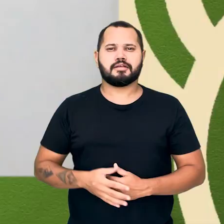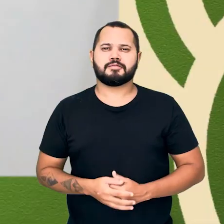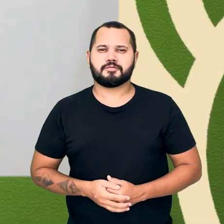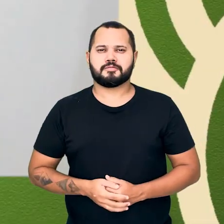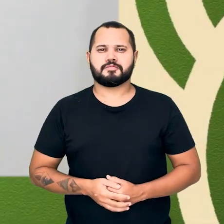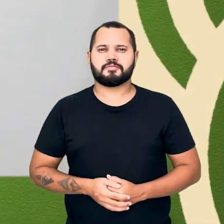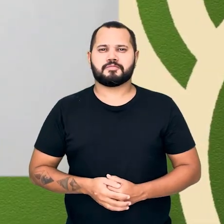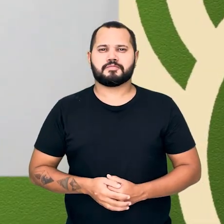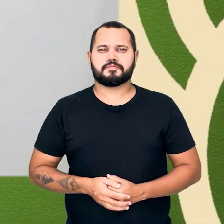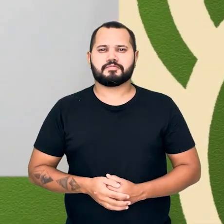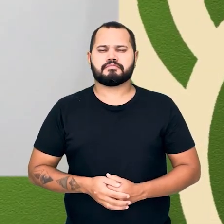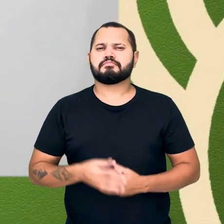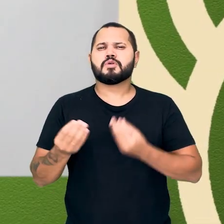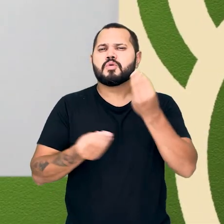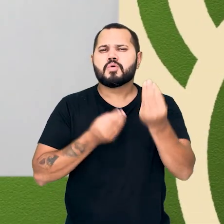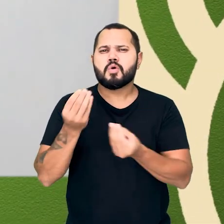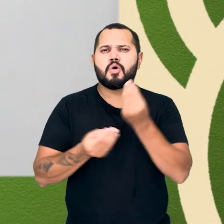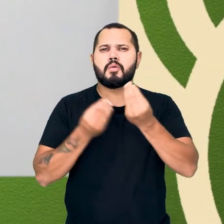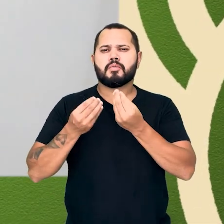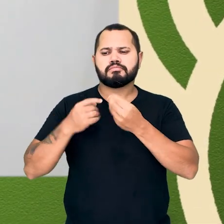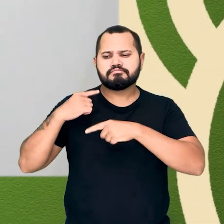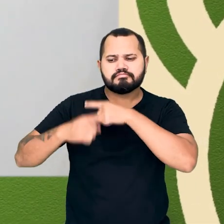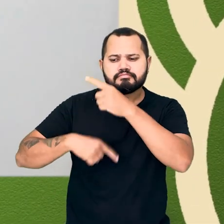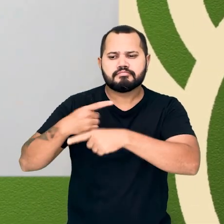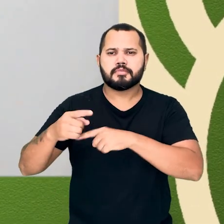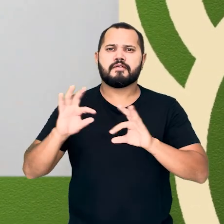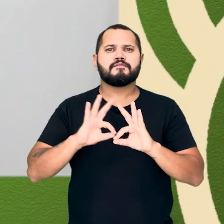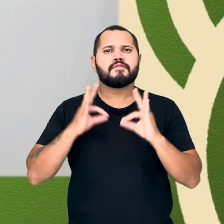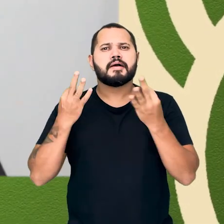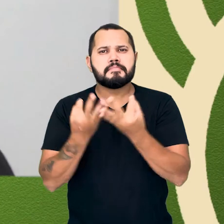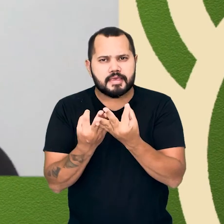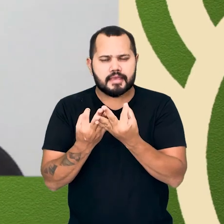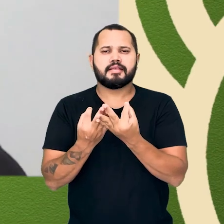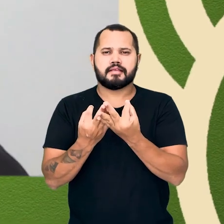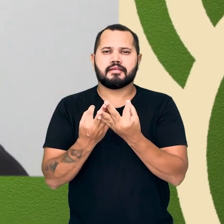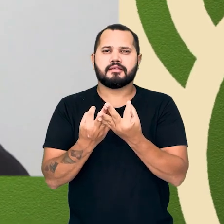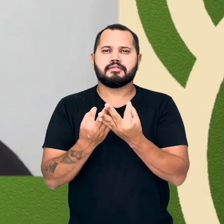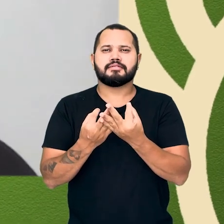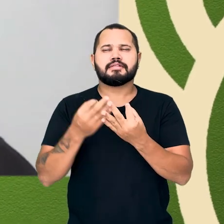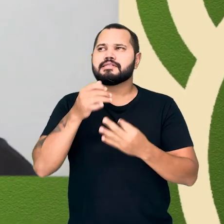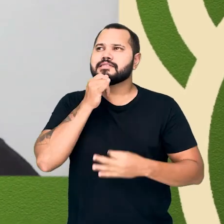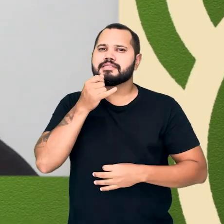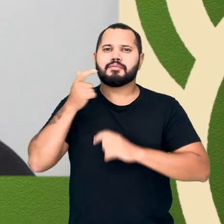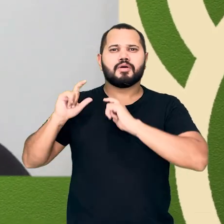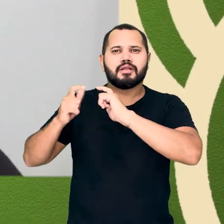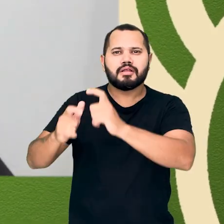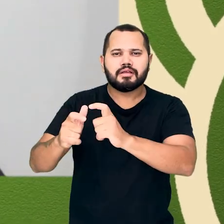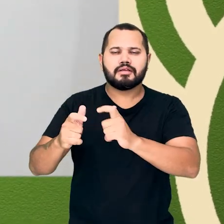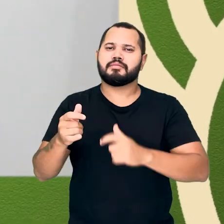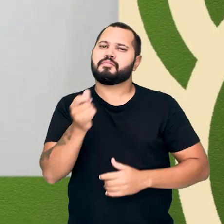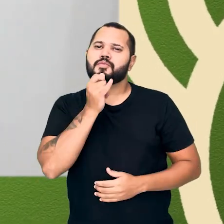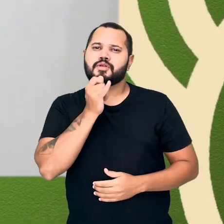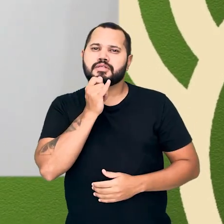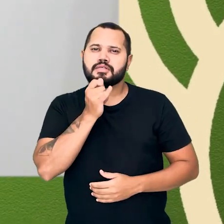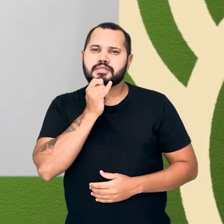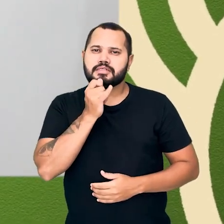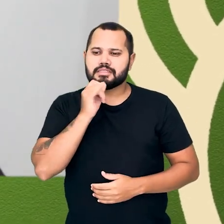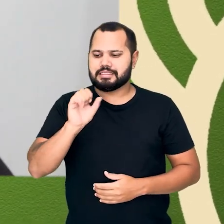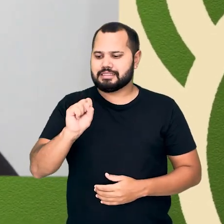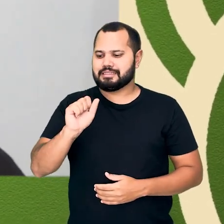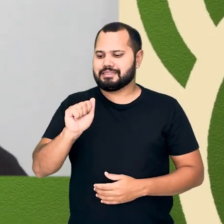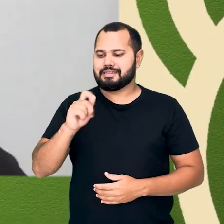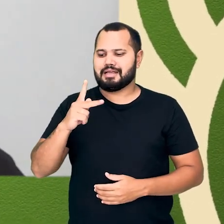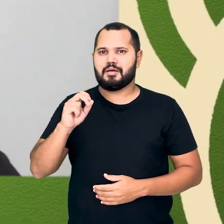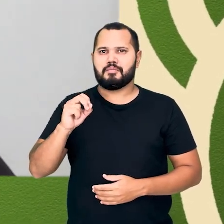medo. Como que se dá a transmissão através da oralidade na minha família? A gente ainda tem aquela tradição, por exemplo,